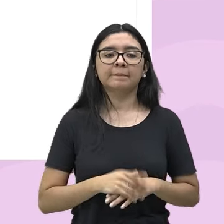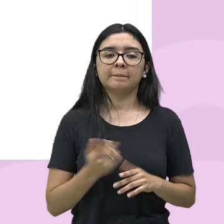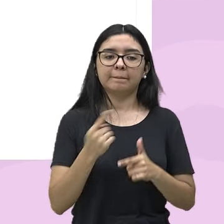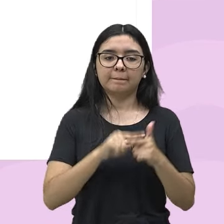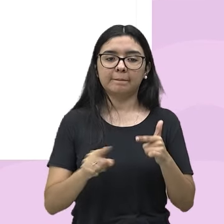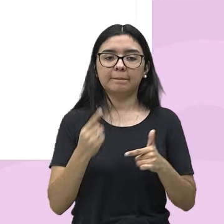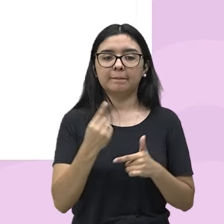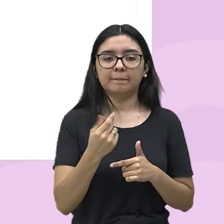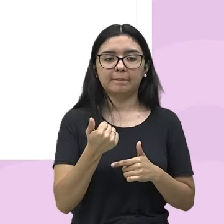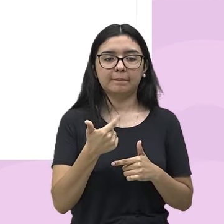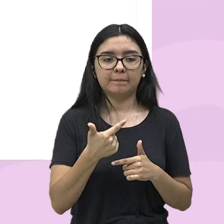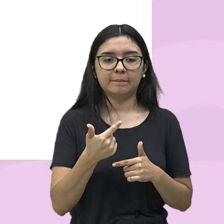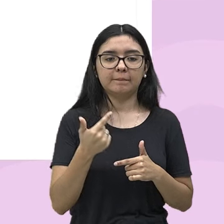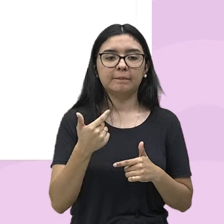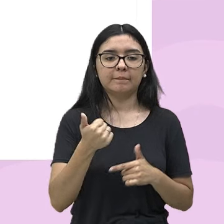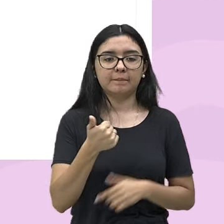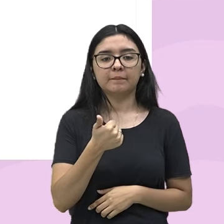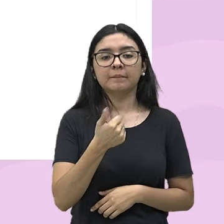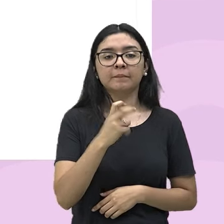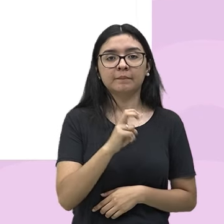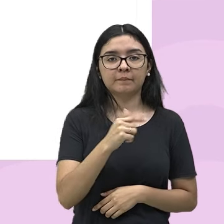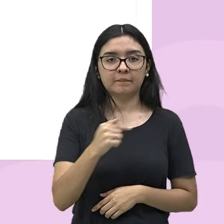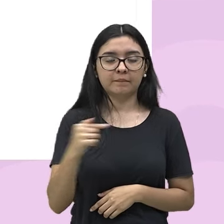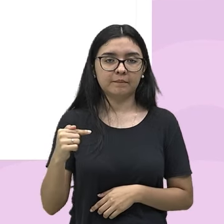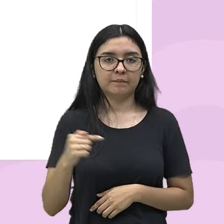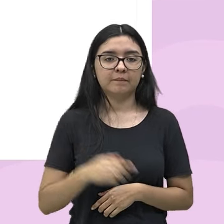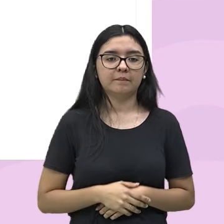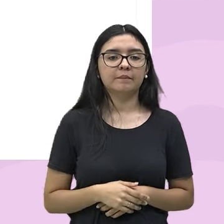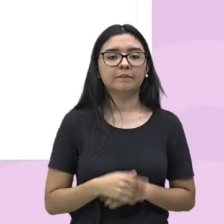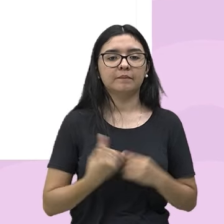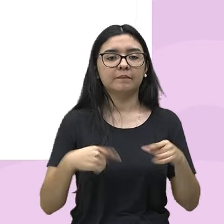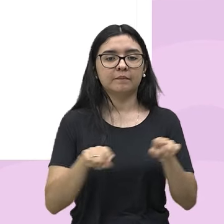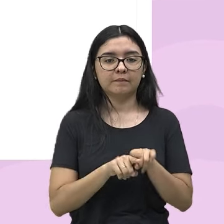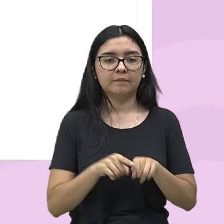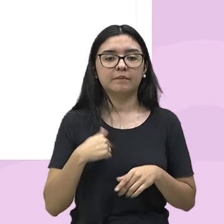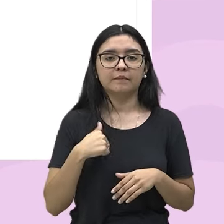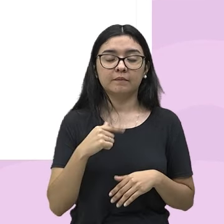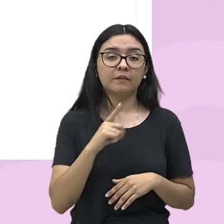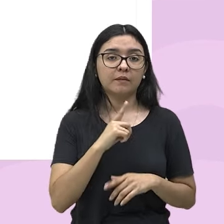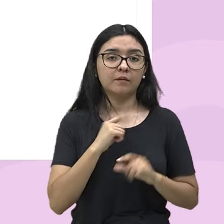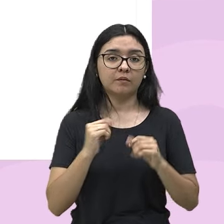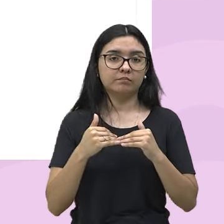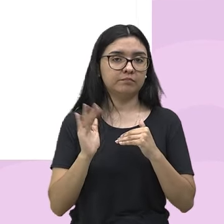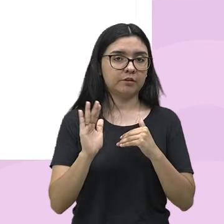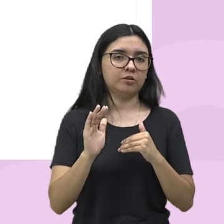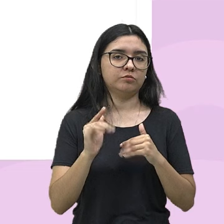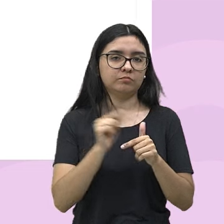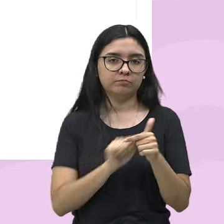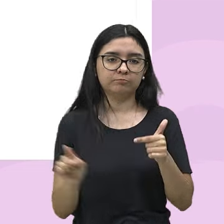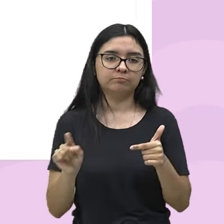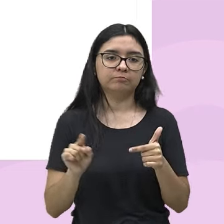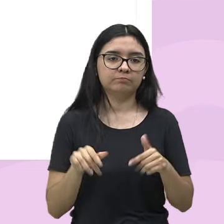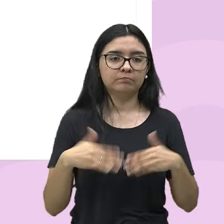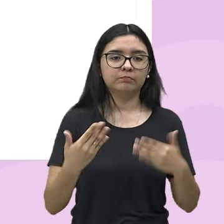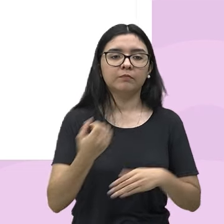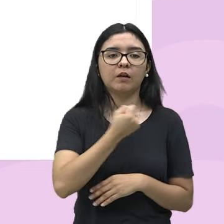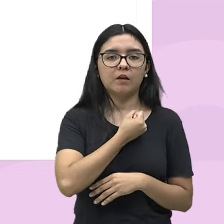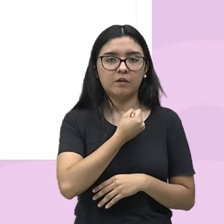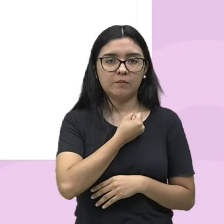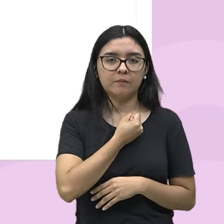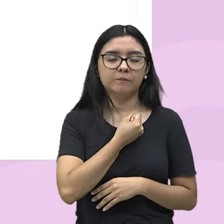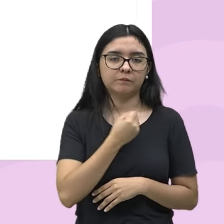1, por 17, por 577. Enfim, tem mais de 2 divisores. Então, o número 9.809 é